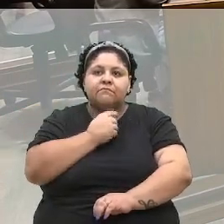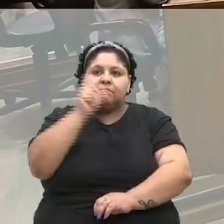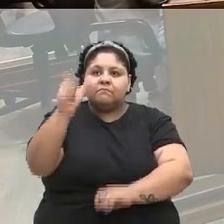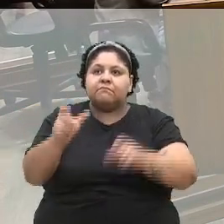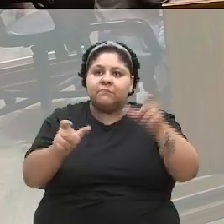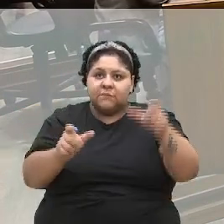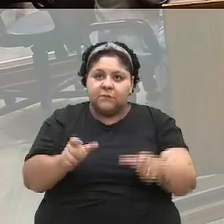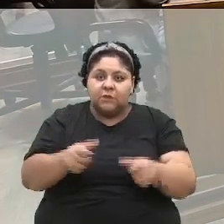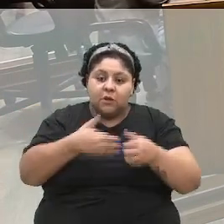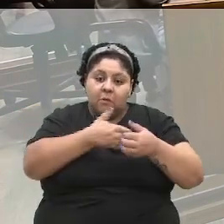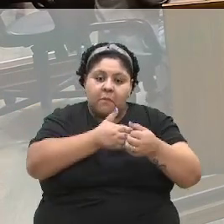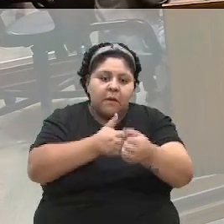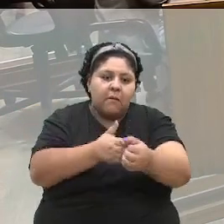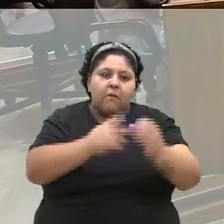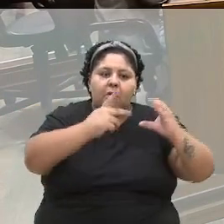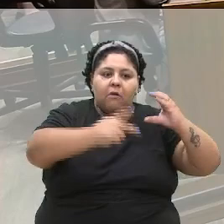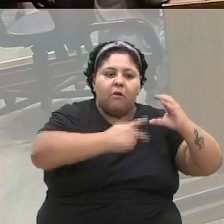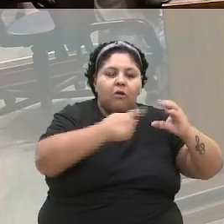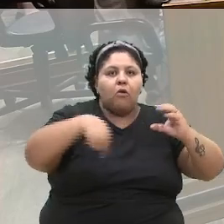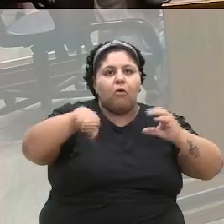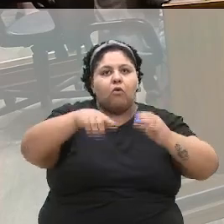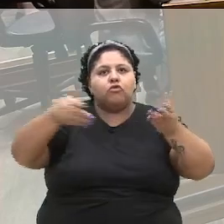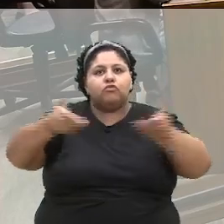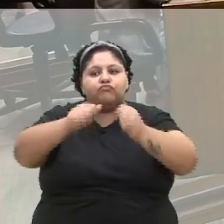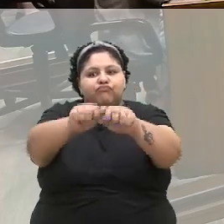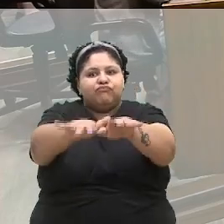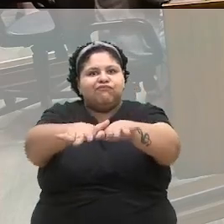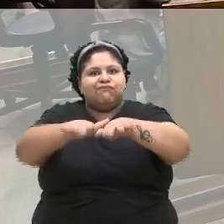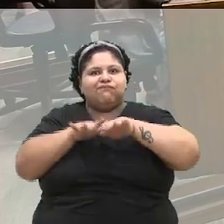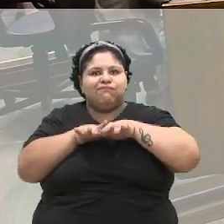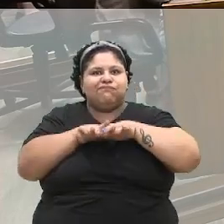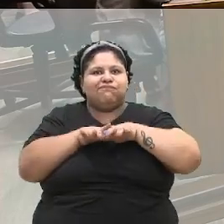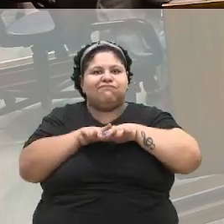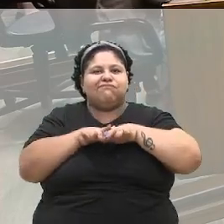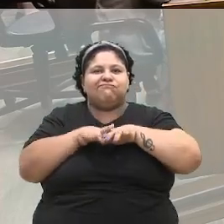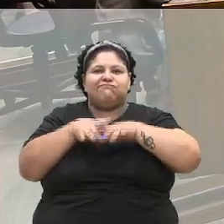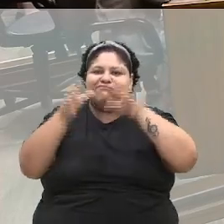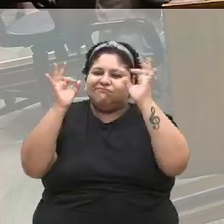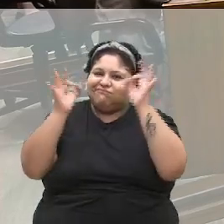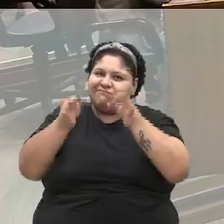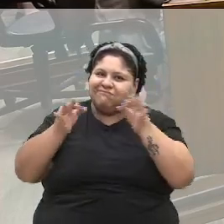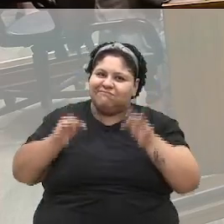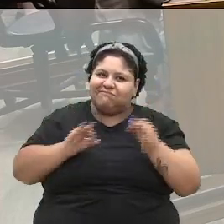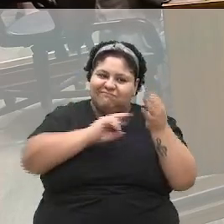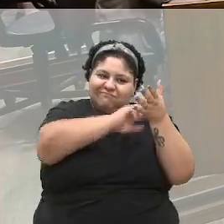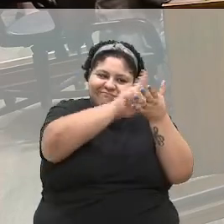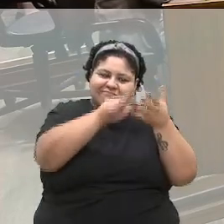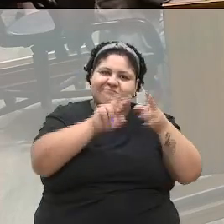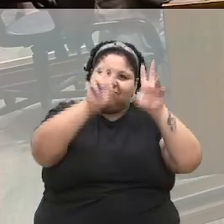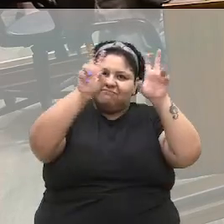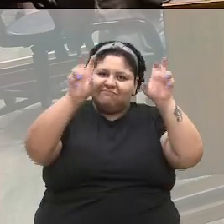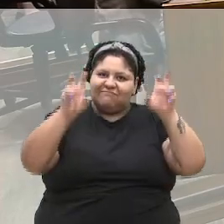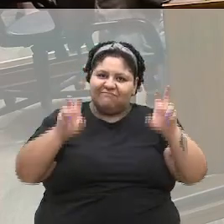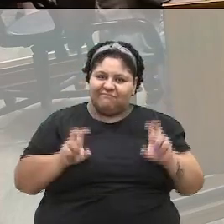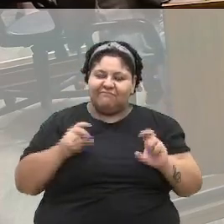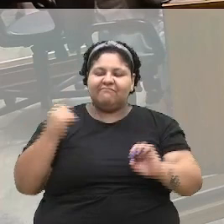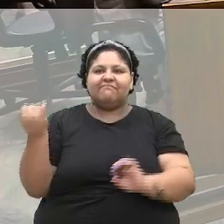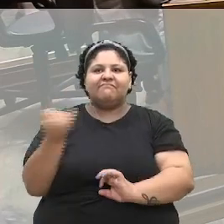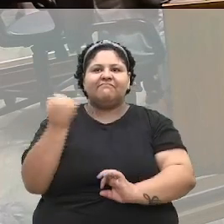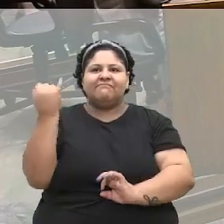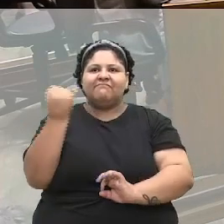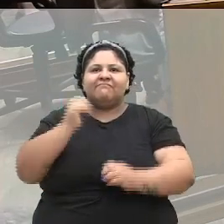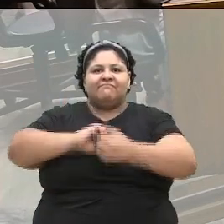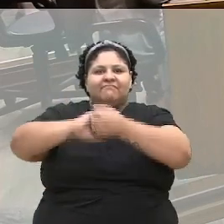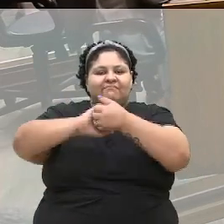pela TV Câmara. E nós temos uma plateia hoje aqui muito seleta, vários temas importantes.